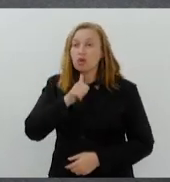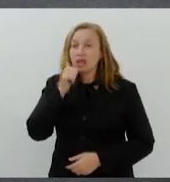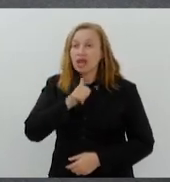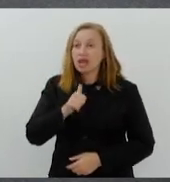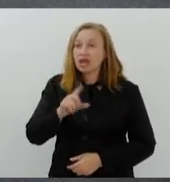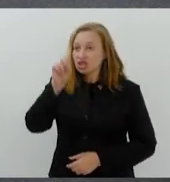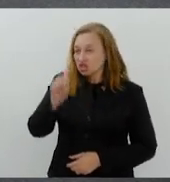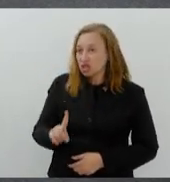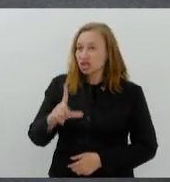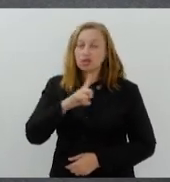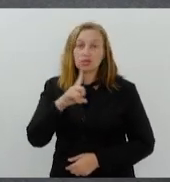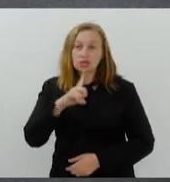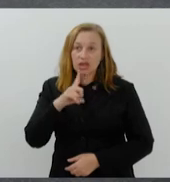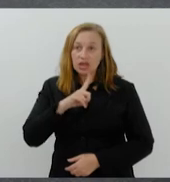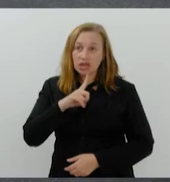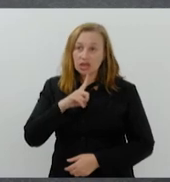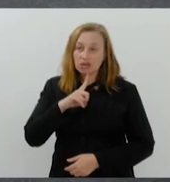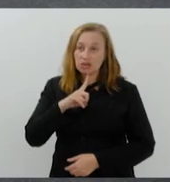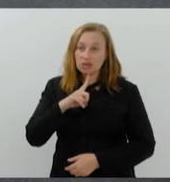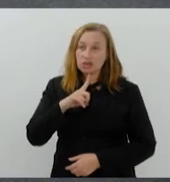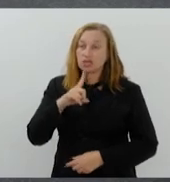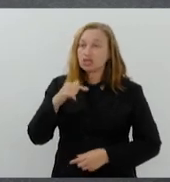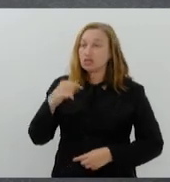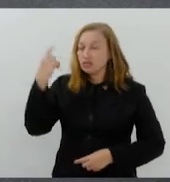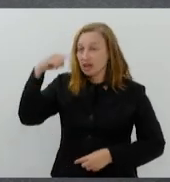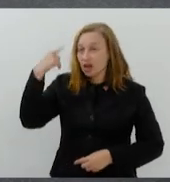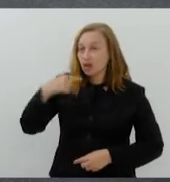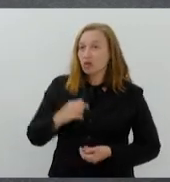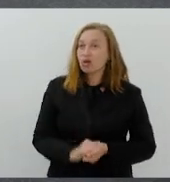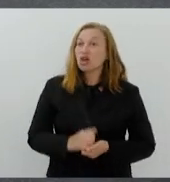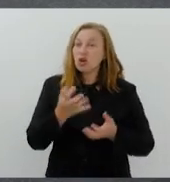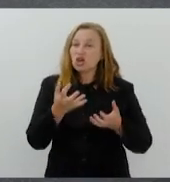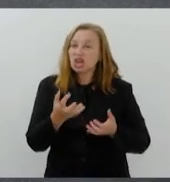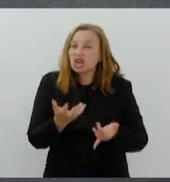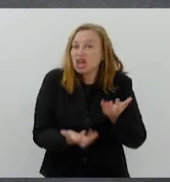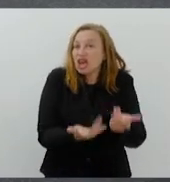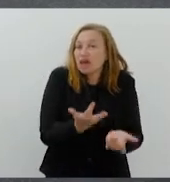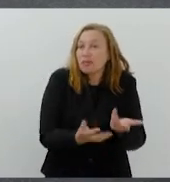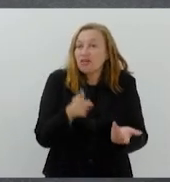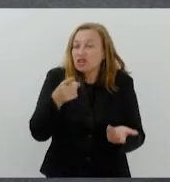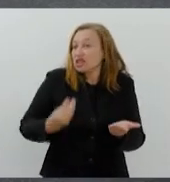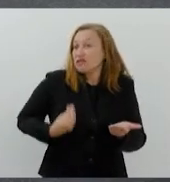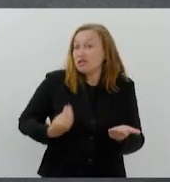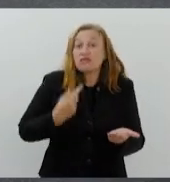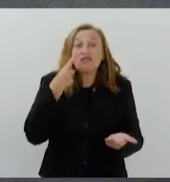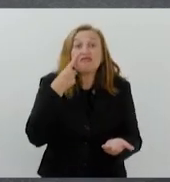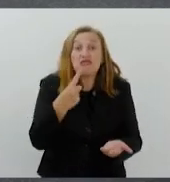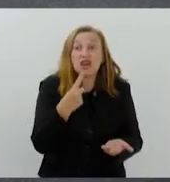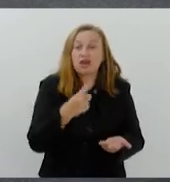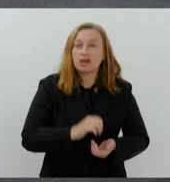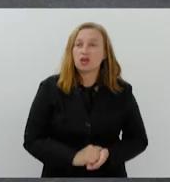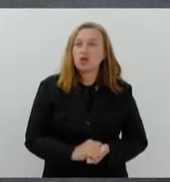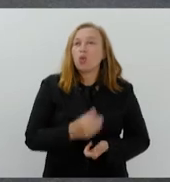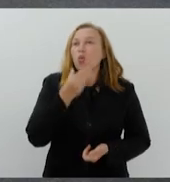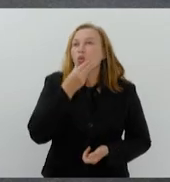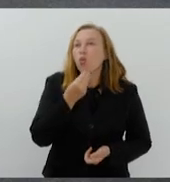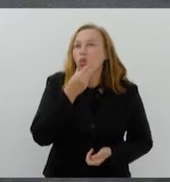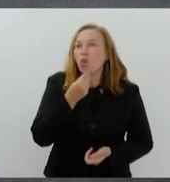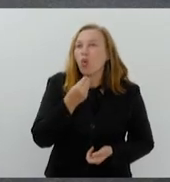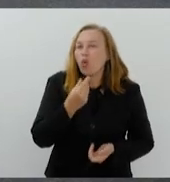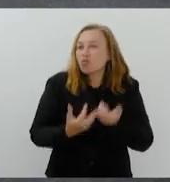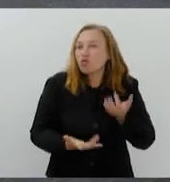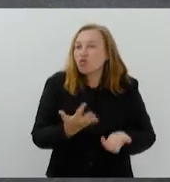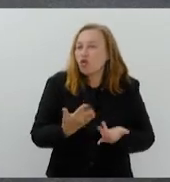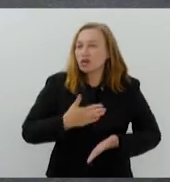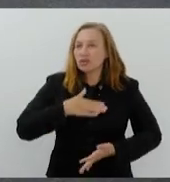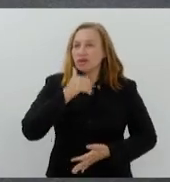e sequestre você. Eu gostaria muito de te queimar viva e assistir isso. Um homem pegando fogo na